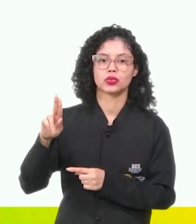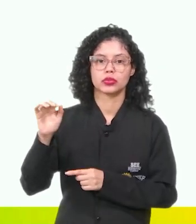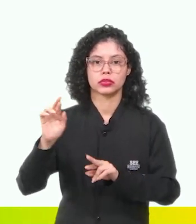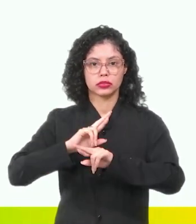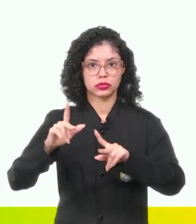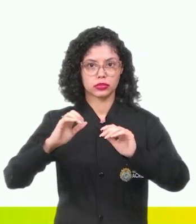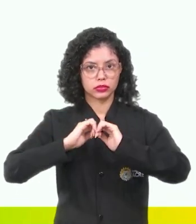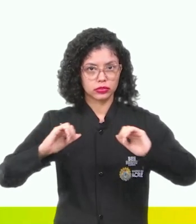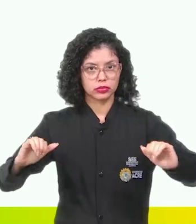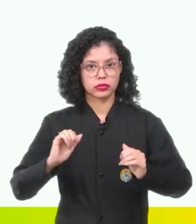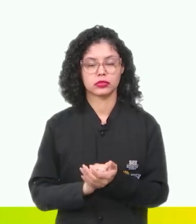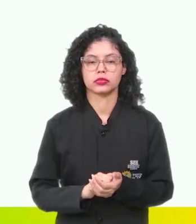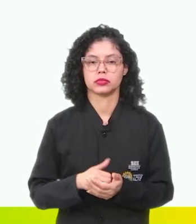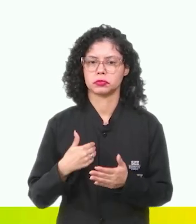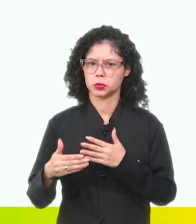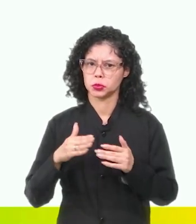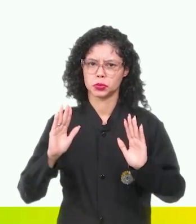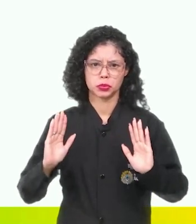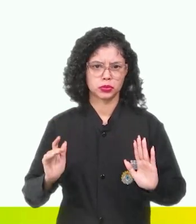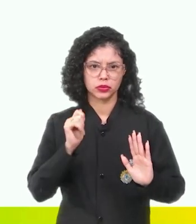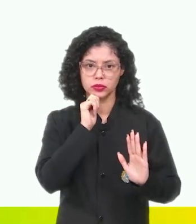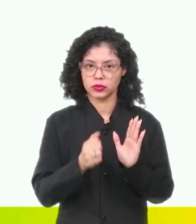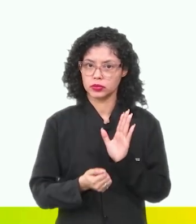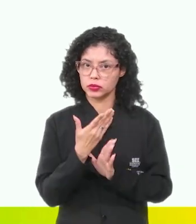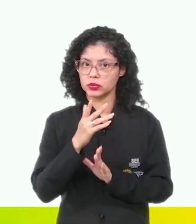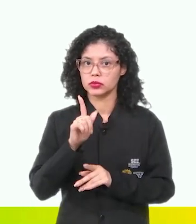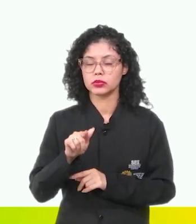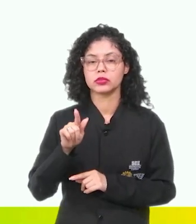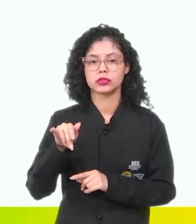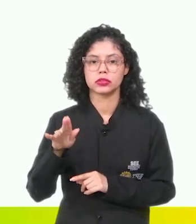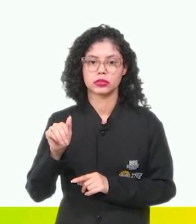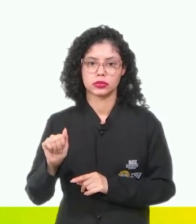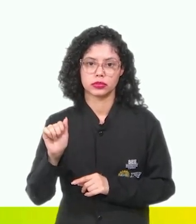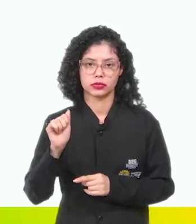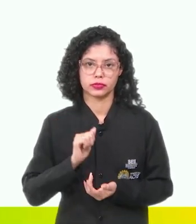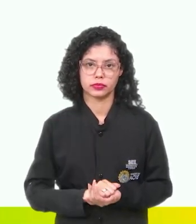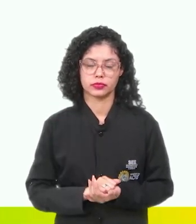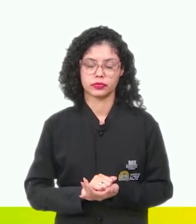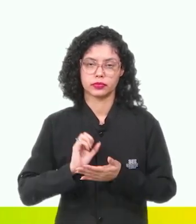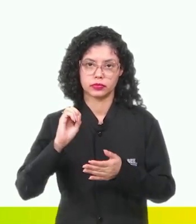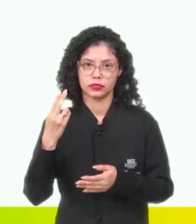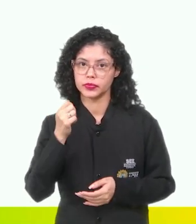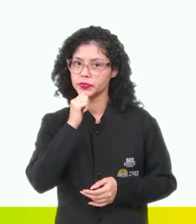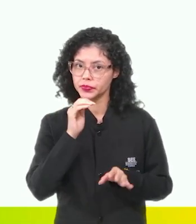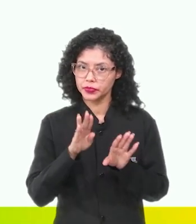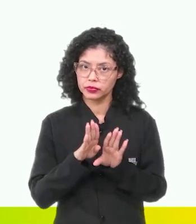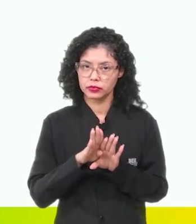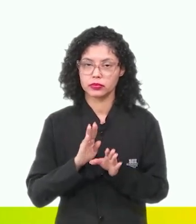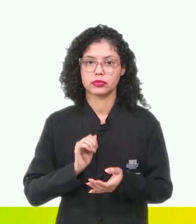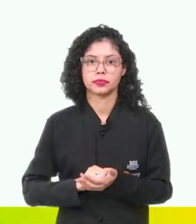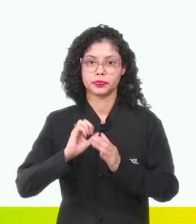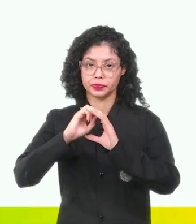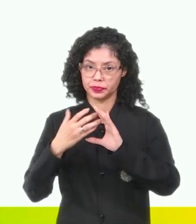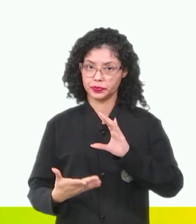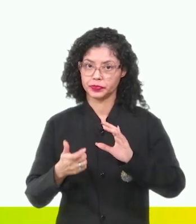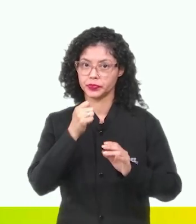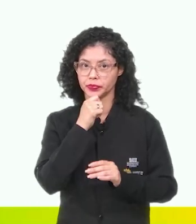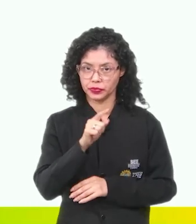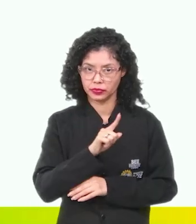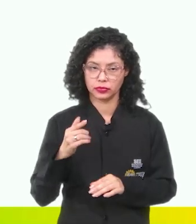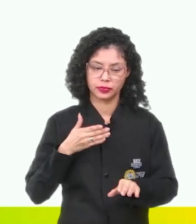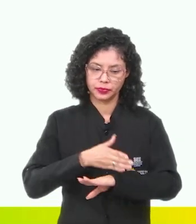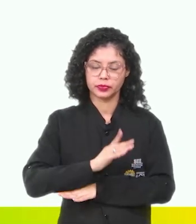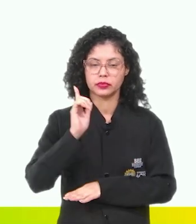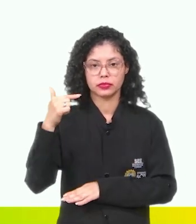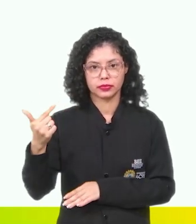separam de forma independente na formação dos gametas. Ou seja, a herança de uma característica não interfere